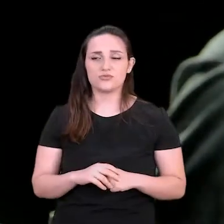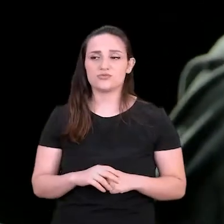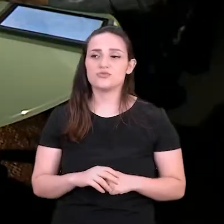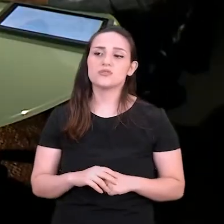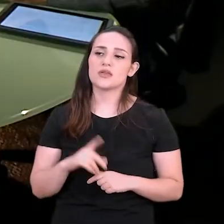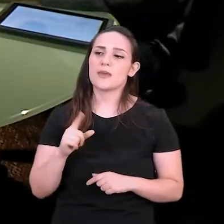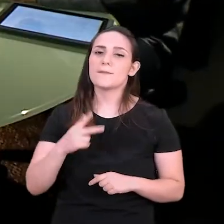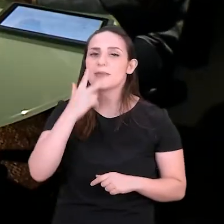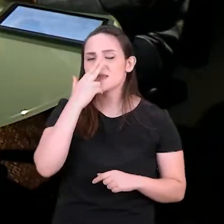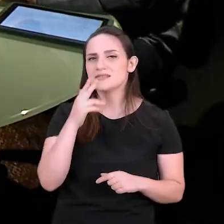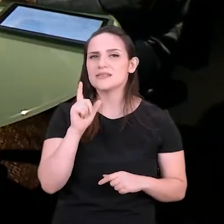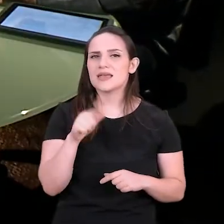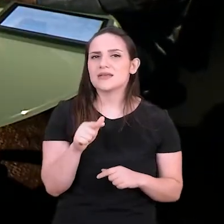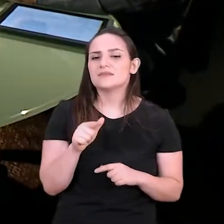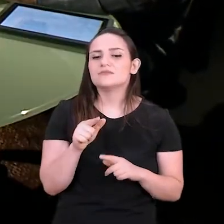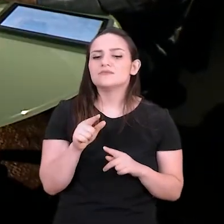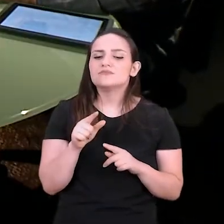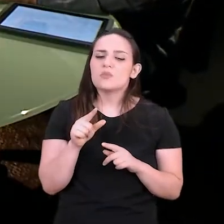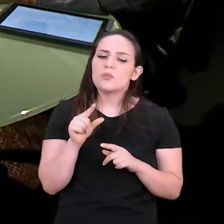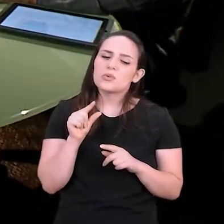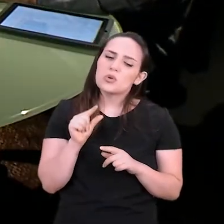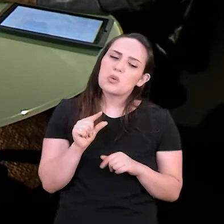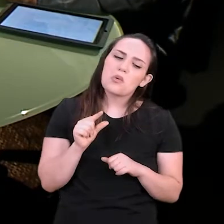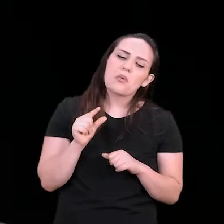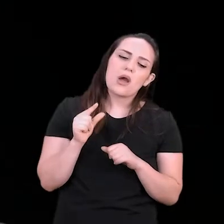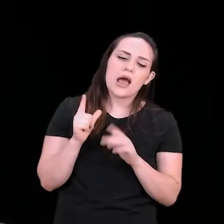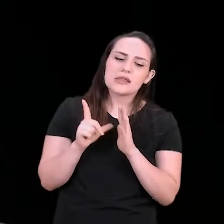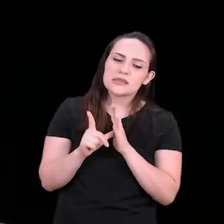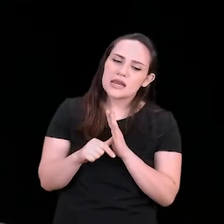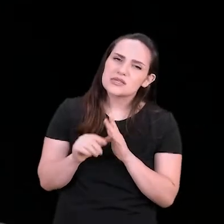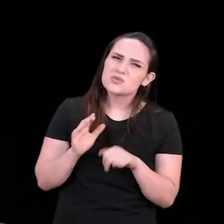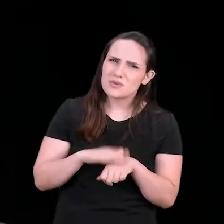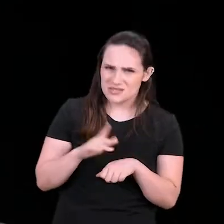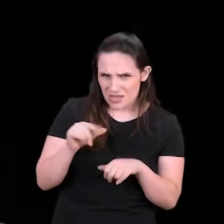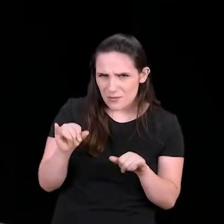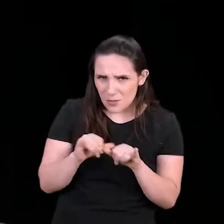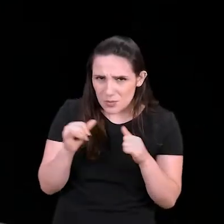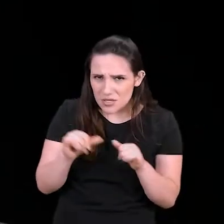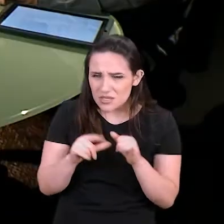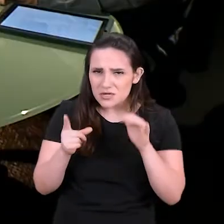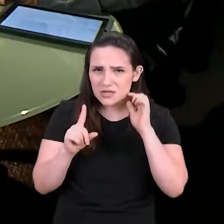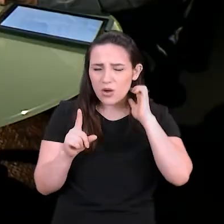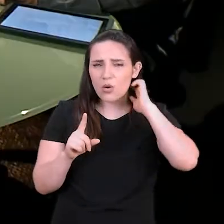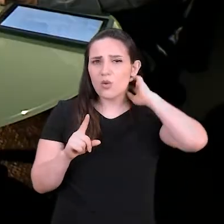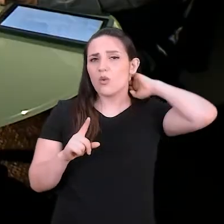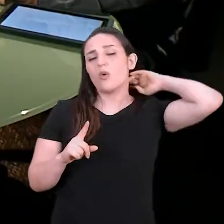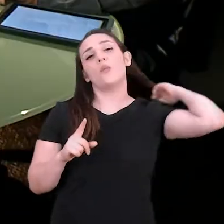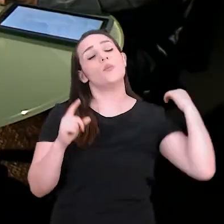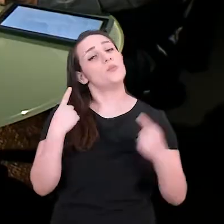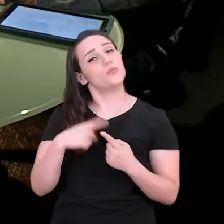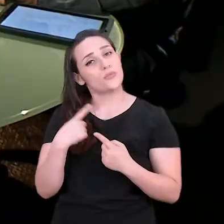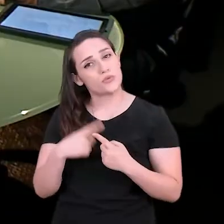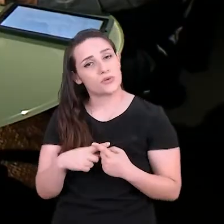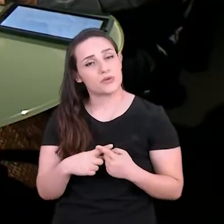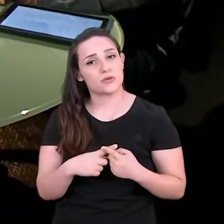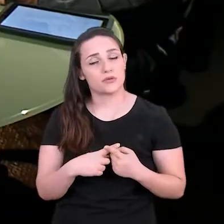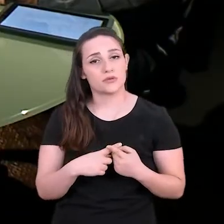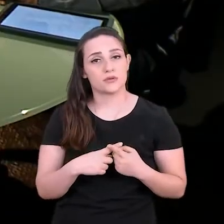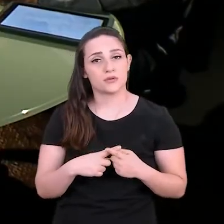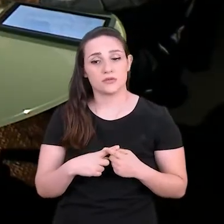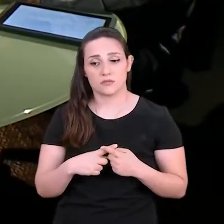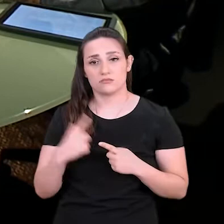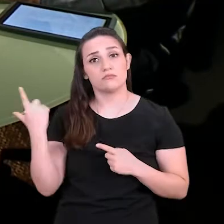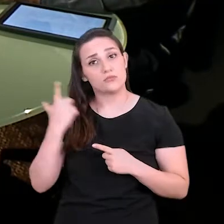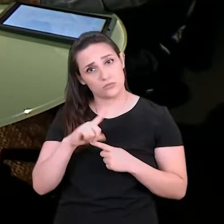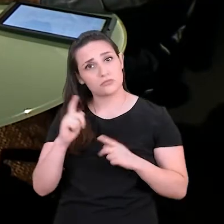tem até uma ideia de que as coisas são um pouco mais limitadas aqui, o que talvez seja uma bobeira, né? Porque até pelas ferramentas estarem mais